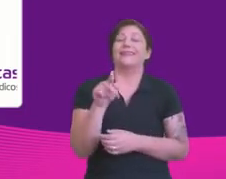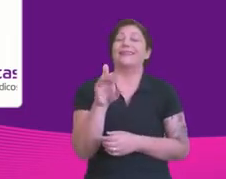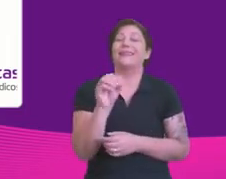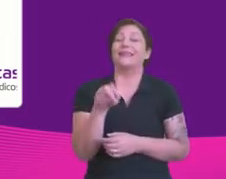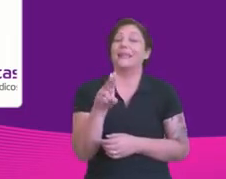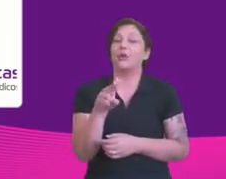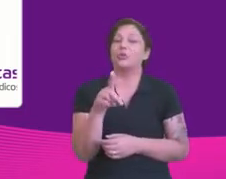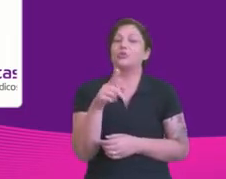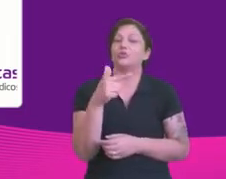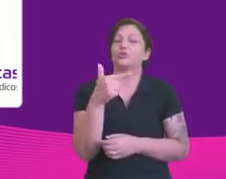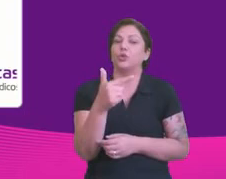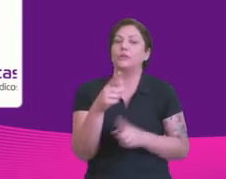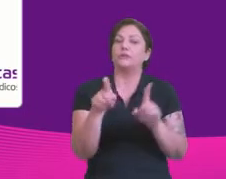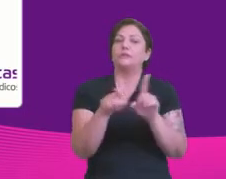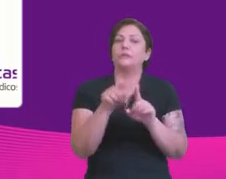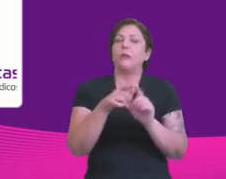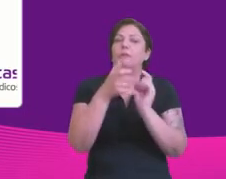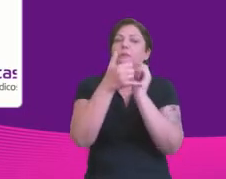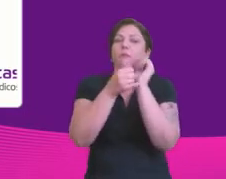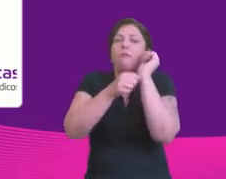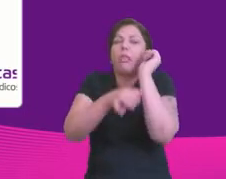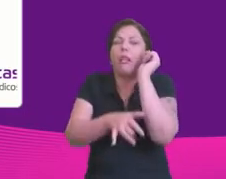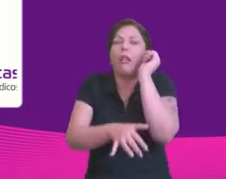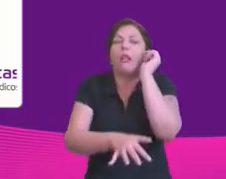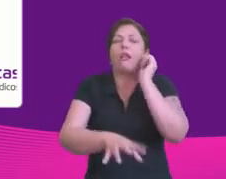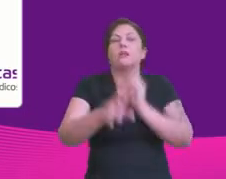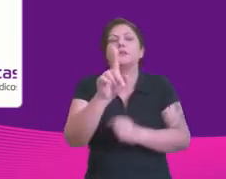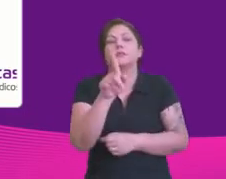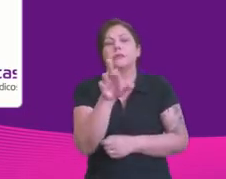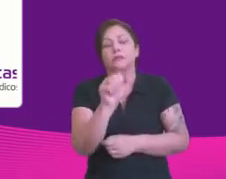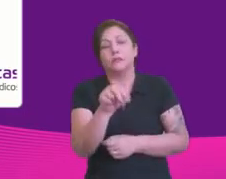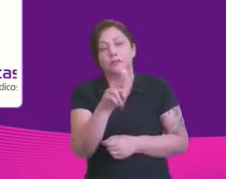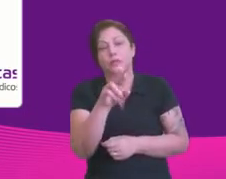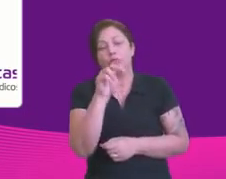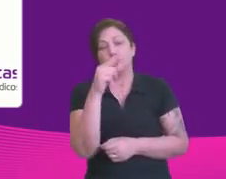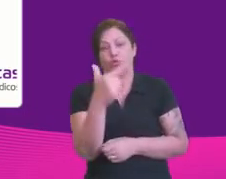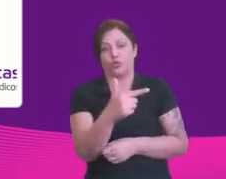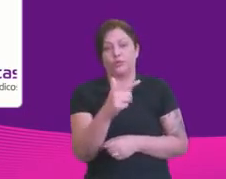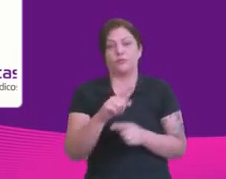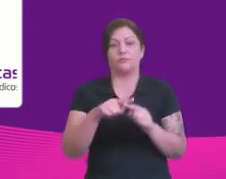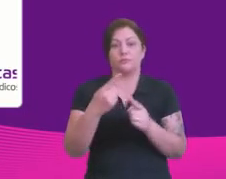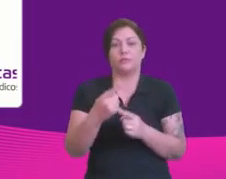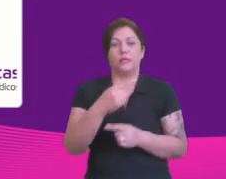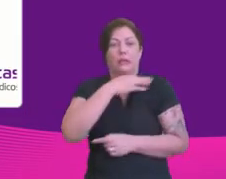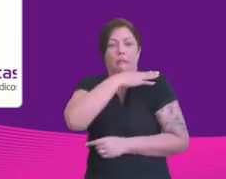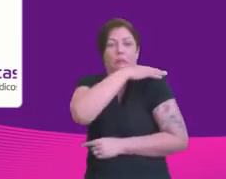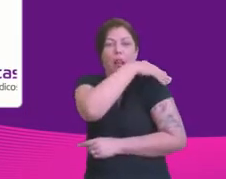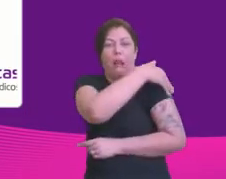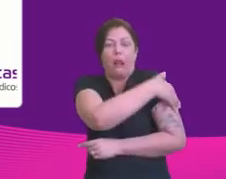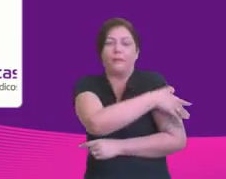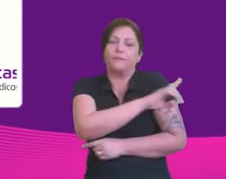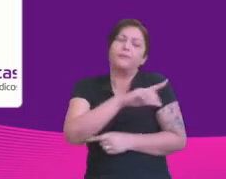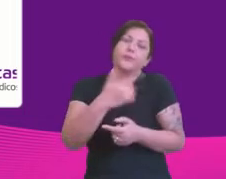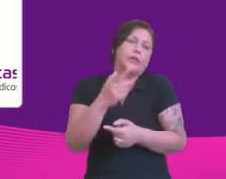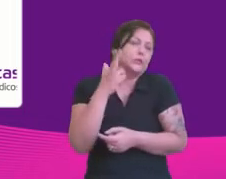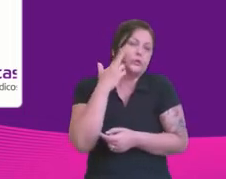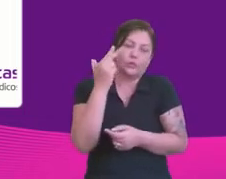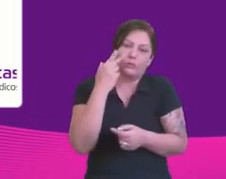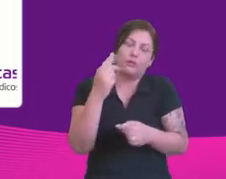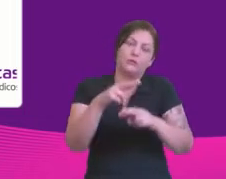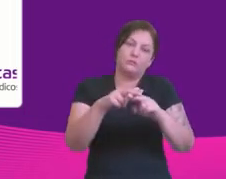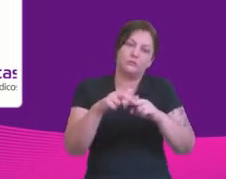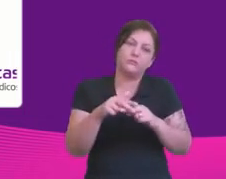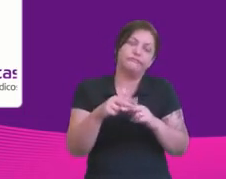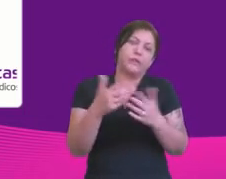2, sintomas bem controlados. Esse aqui foi o racho cutâneo por causa do anti-EGFR. E essa daqui